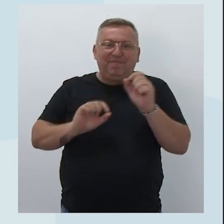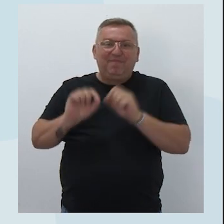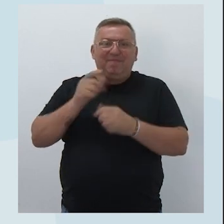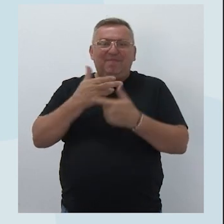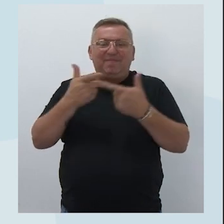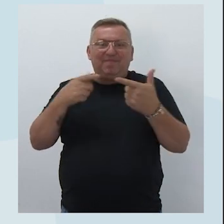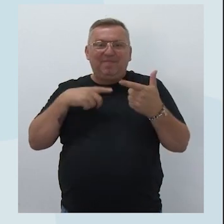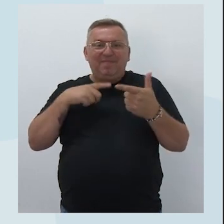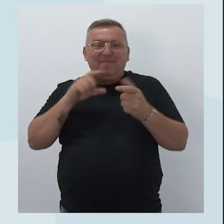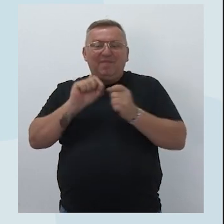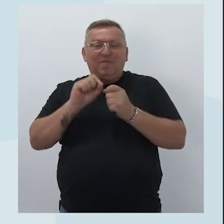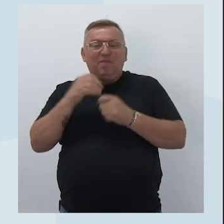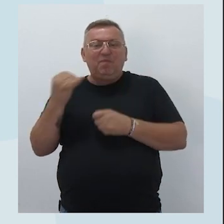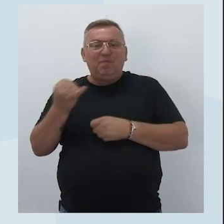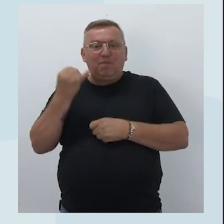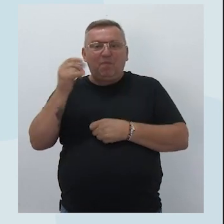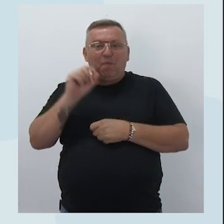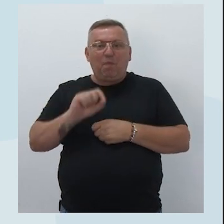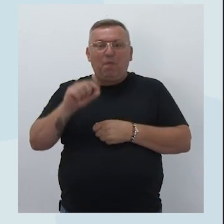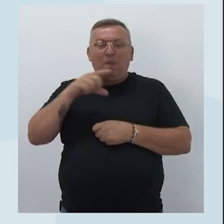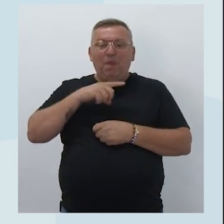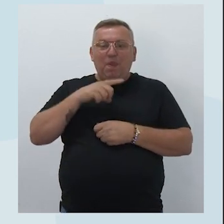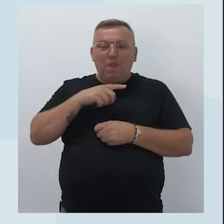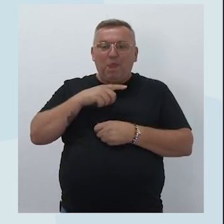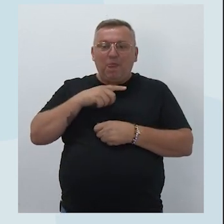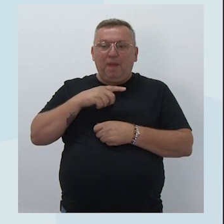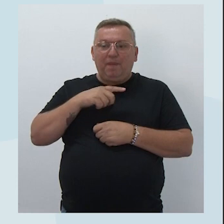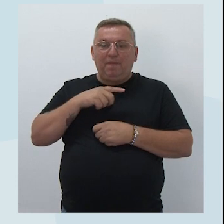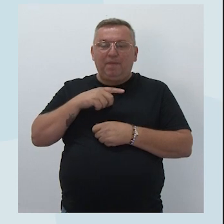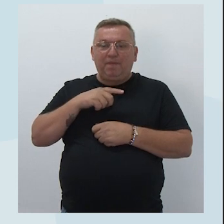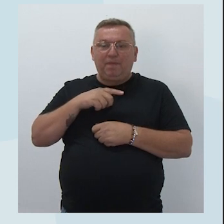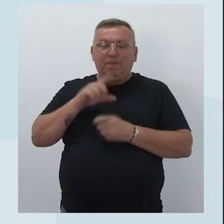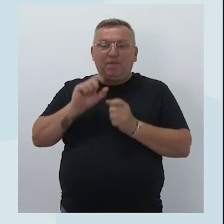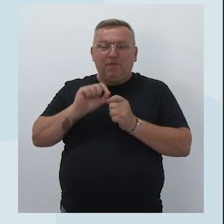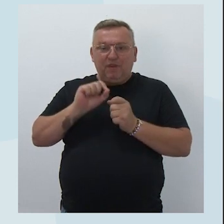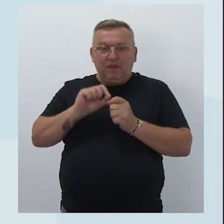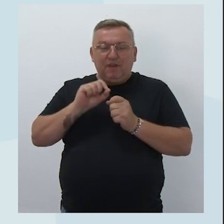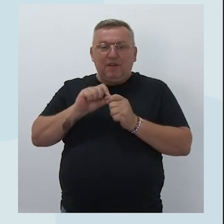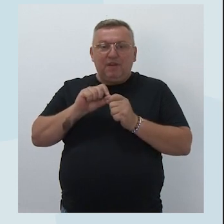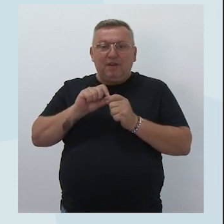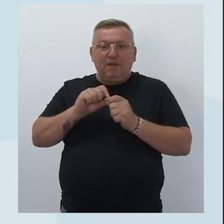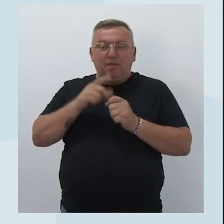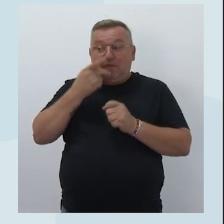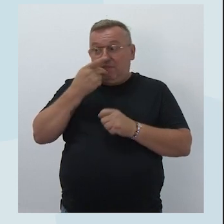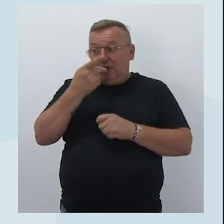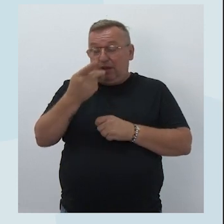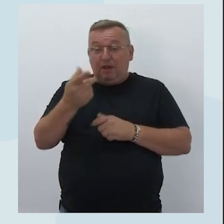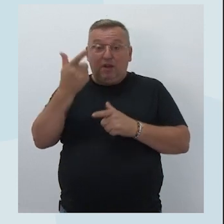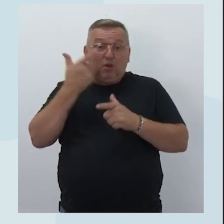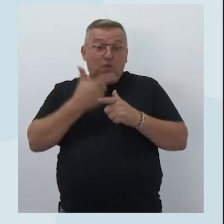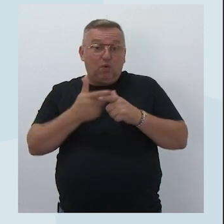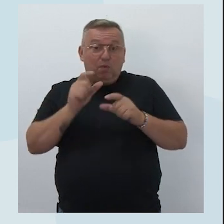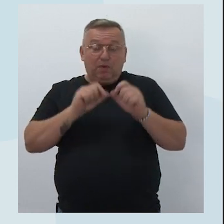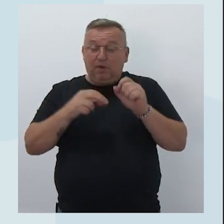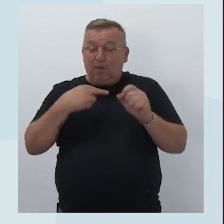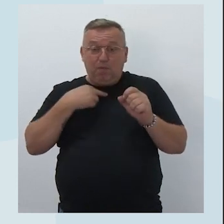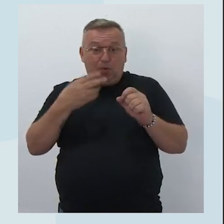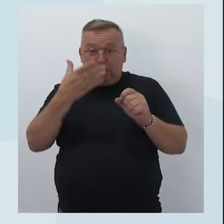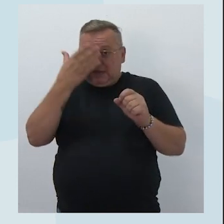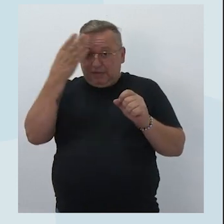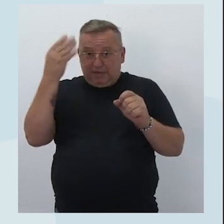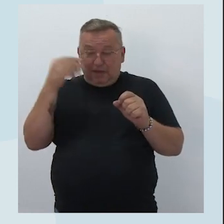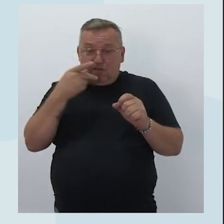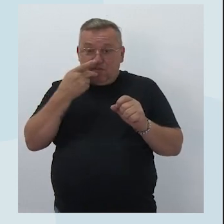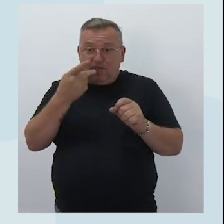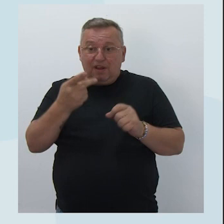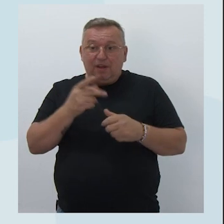que foi muito importante, e aqui estamos aqui para fazer uma menção que não pode deixar de ser feita,